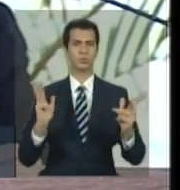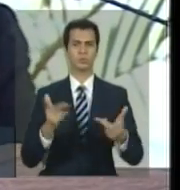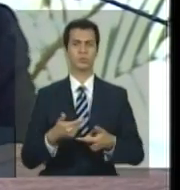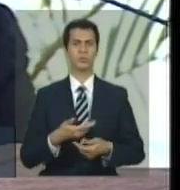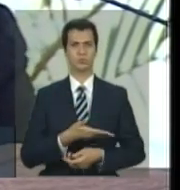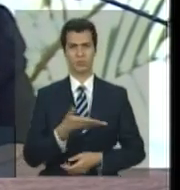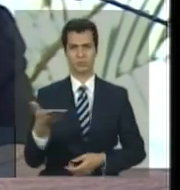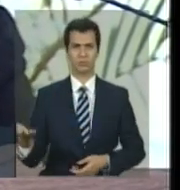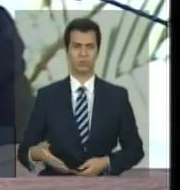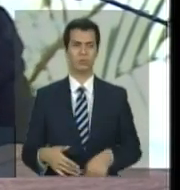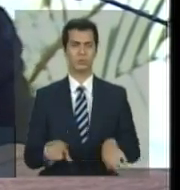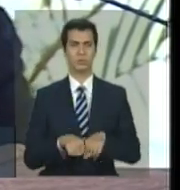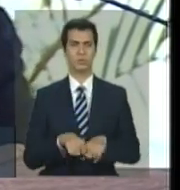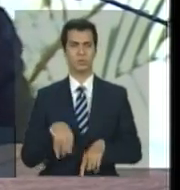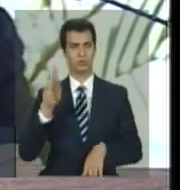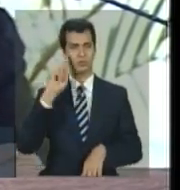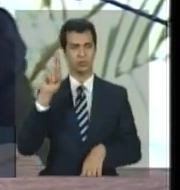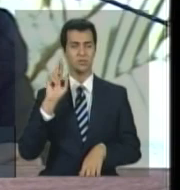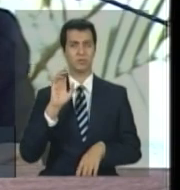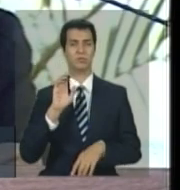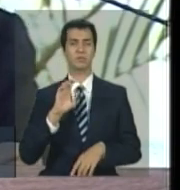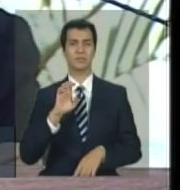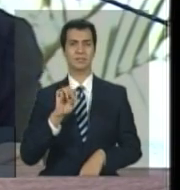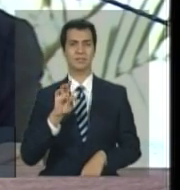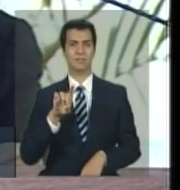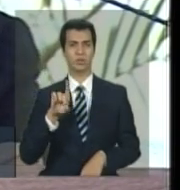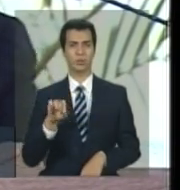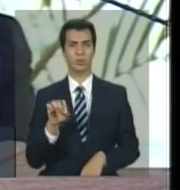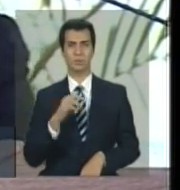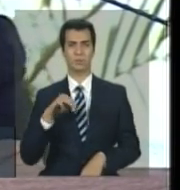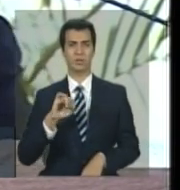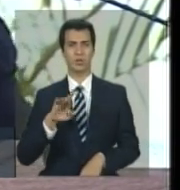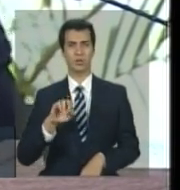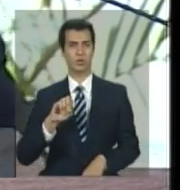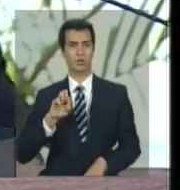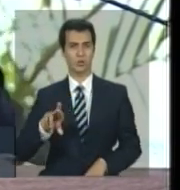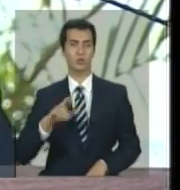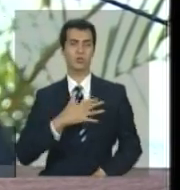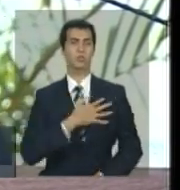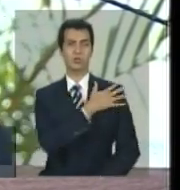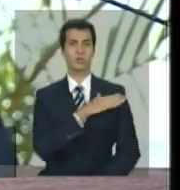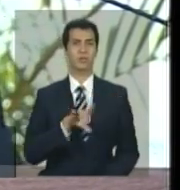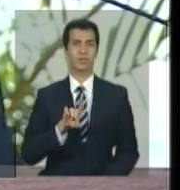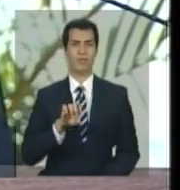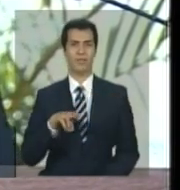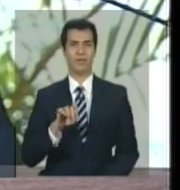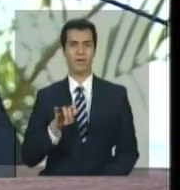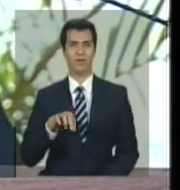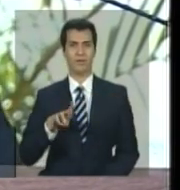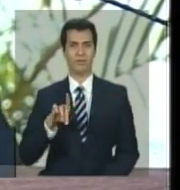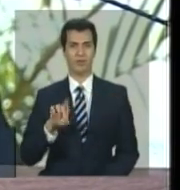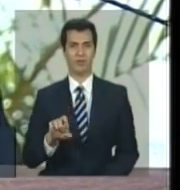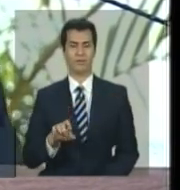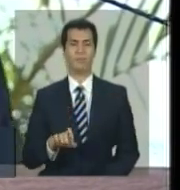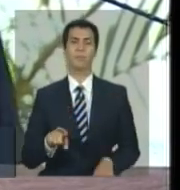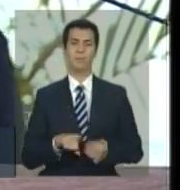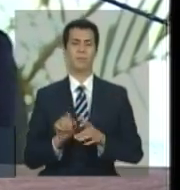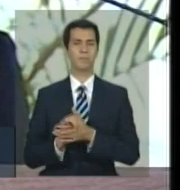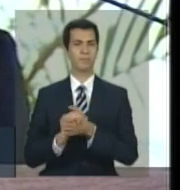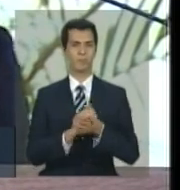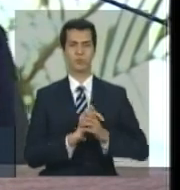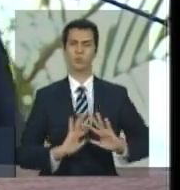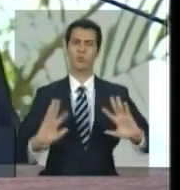Quero cumprimentar o senhor chefe do Estado-Maior Conjunto das Forças Armadas, general Denardi. Quero cumprimentar todos os